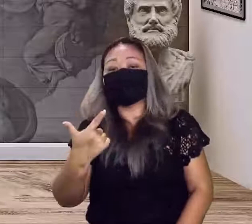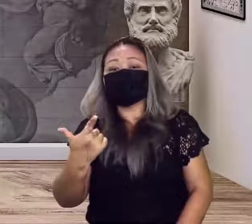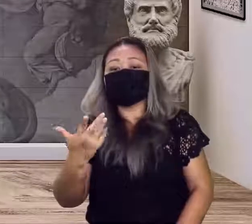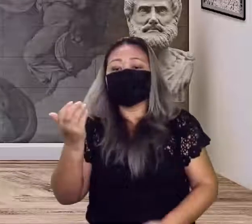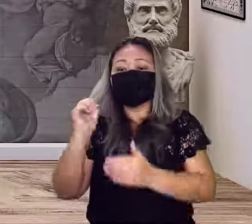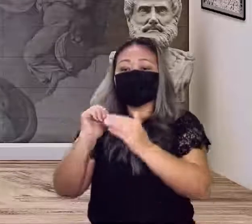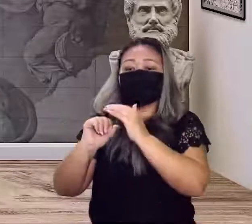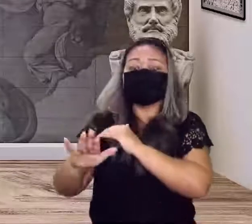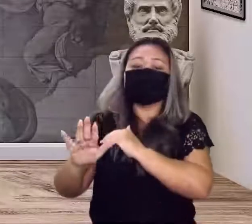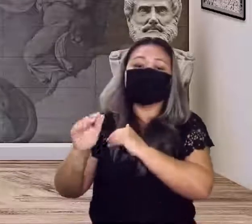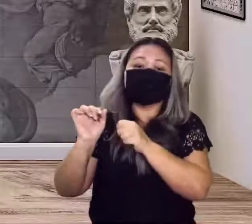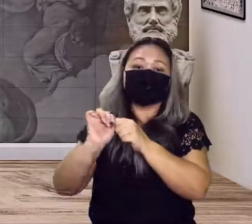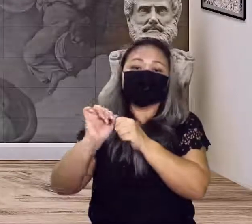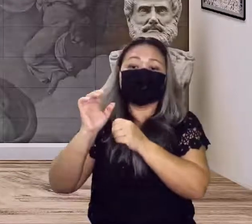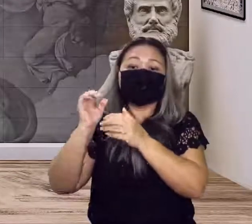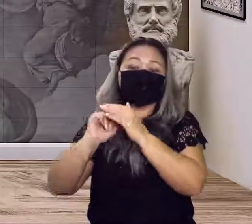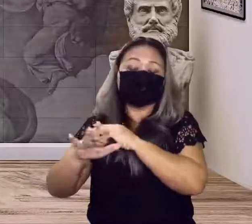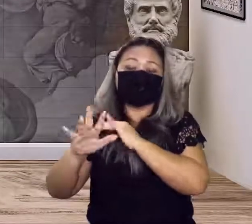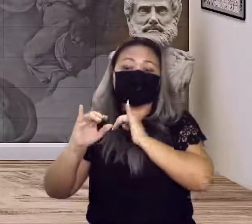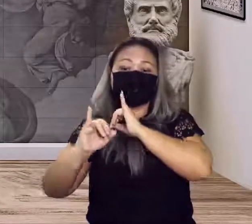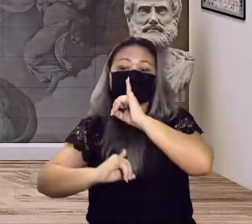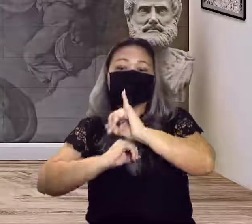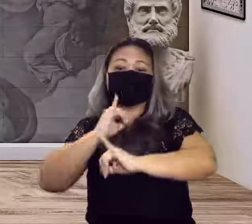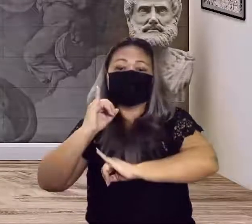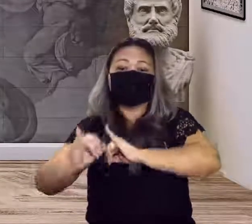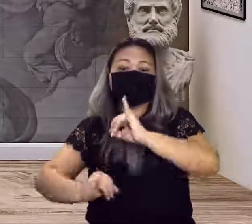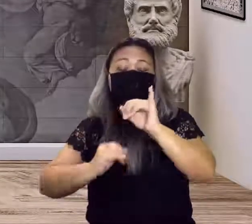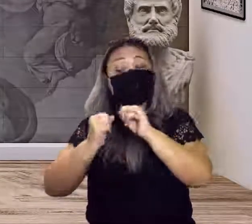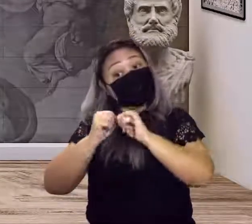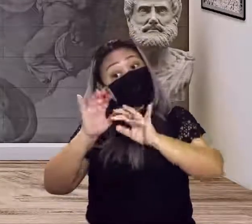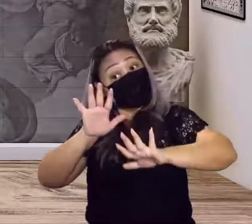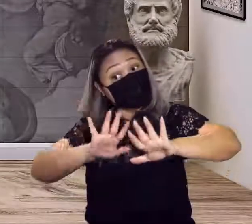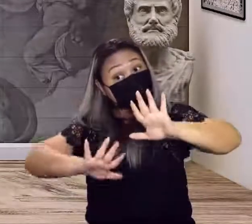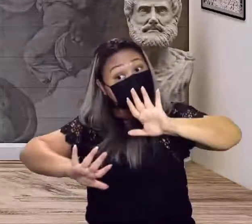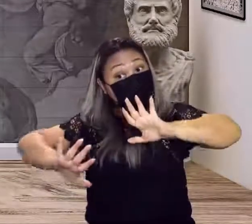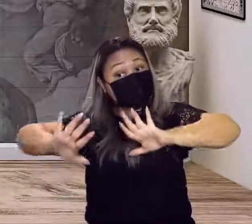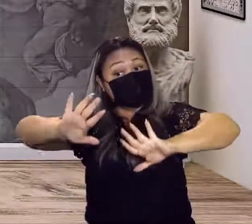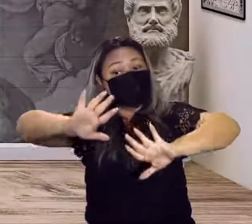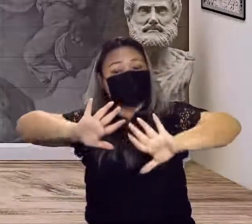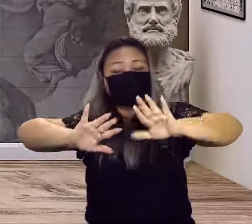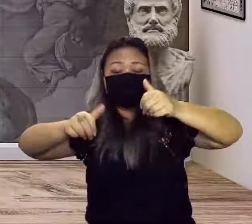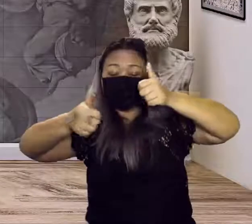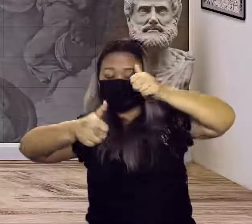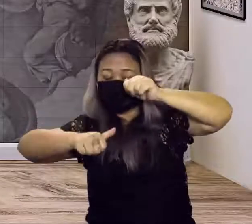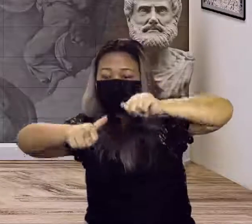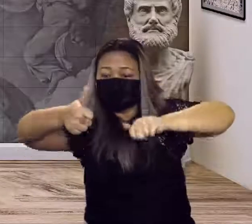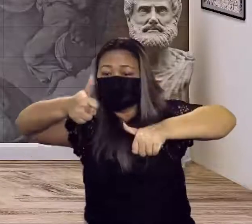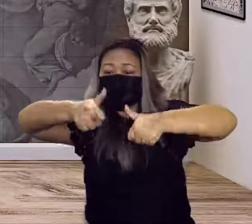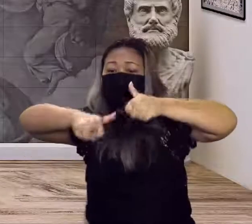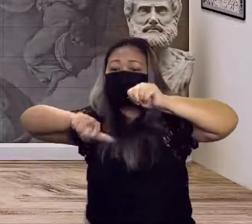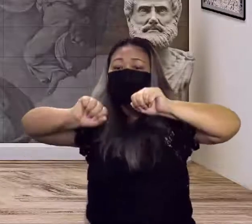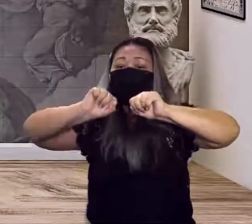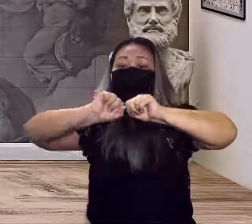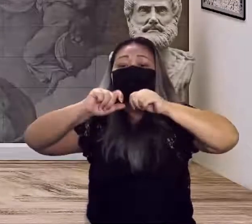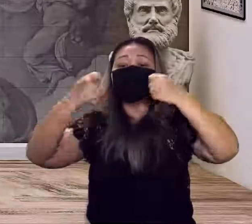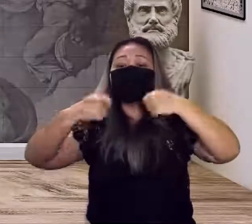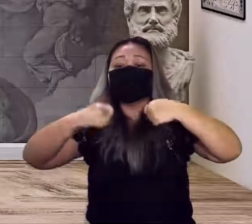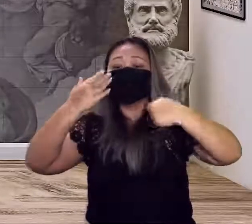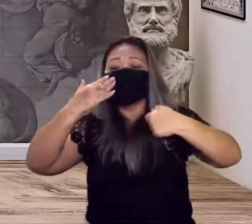depósitos bancários em redes sociais. Então, você tem que tomar cuidado, ter análise. É necessário